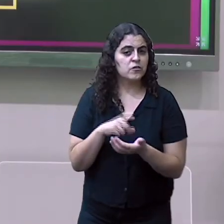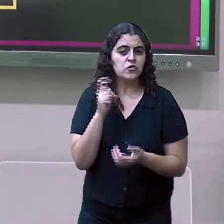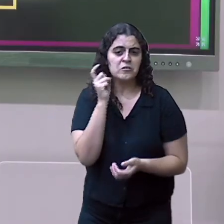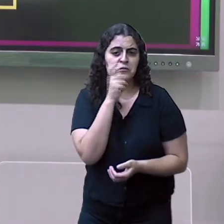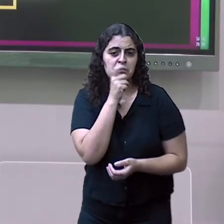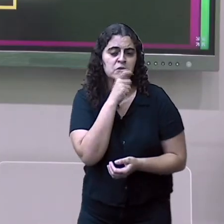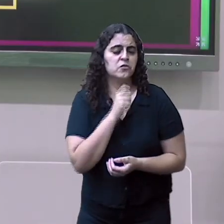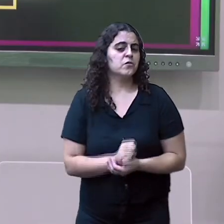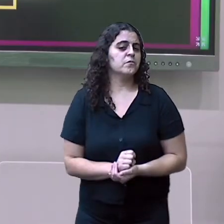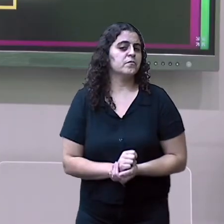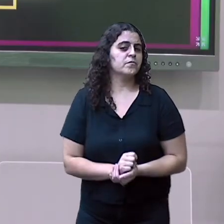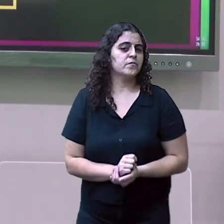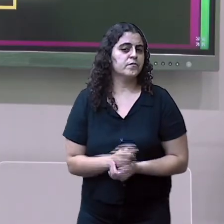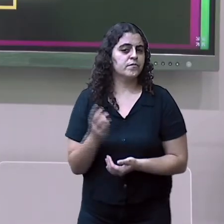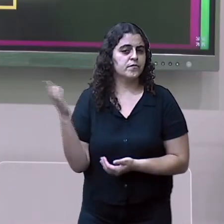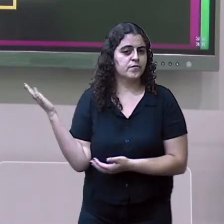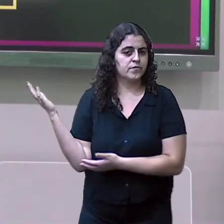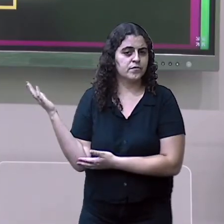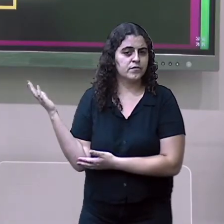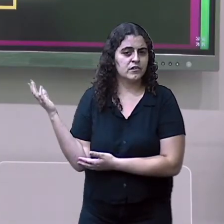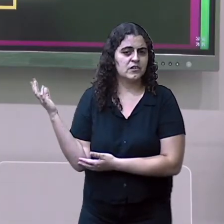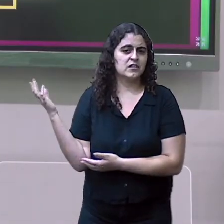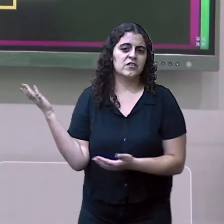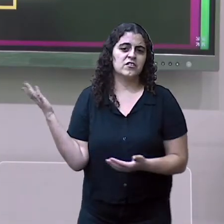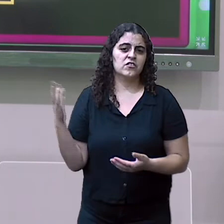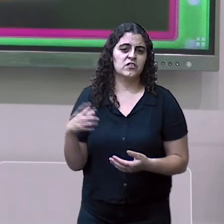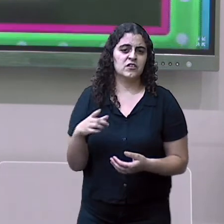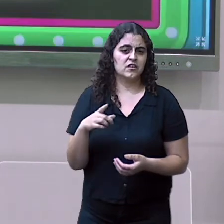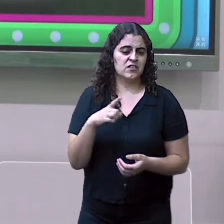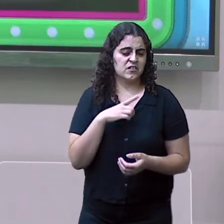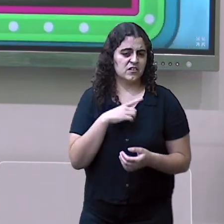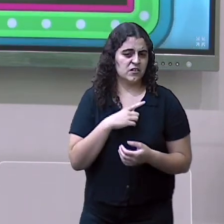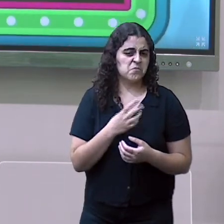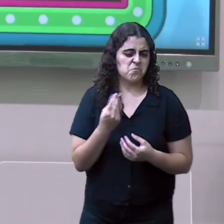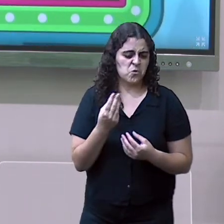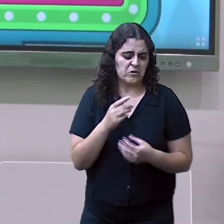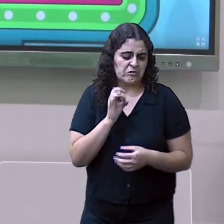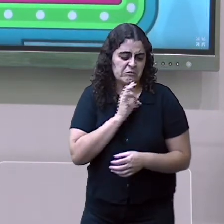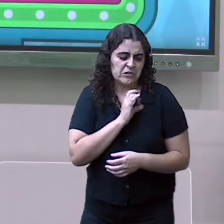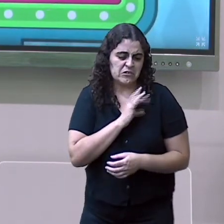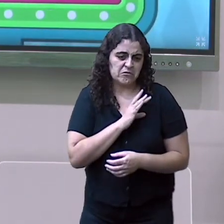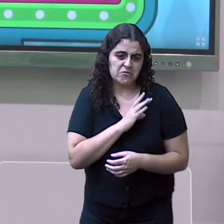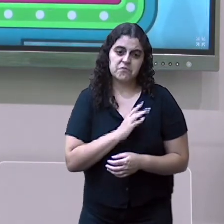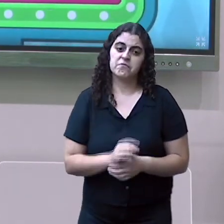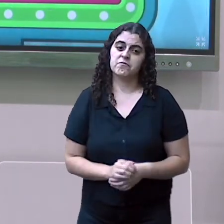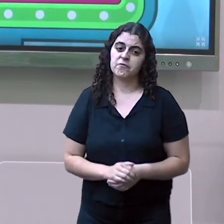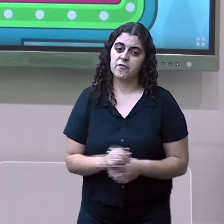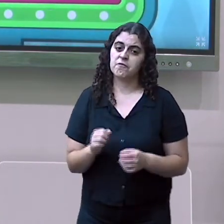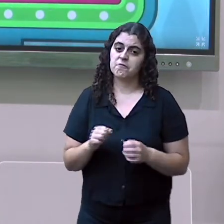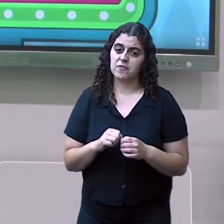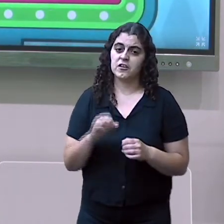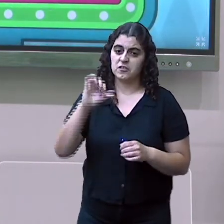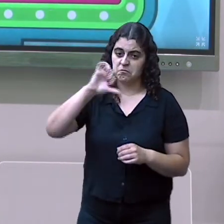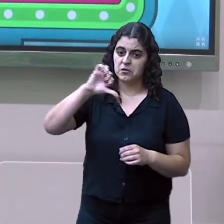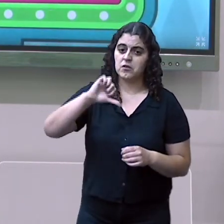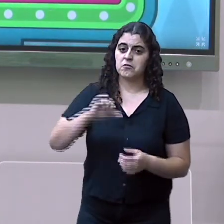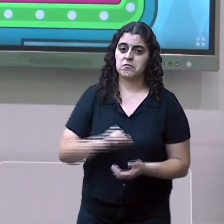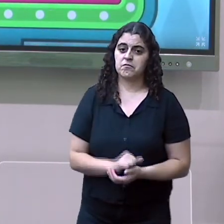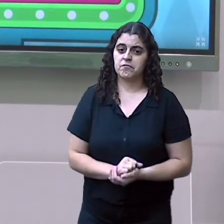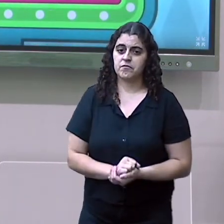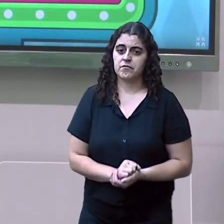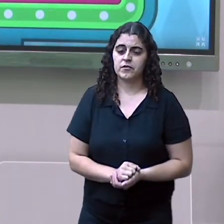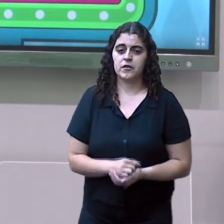mentira? O medo demais, o medo exagerado, ele faz mal,